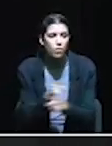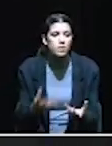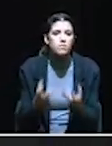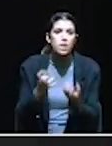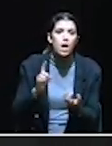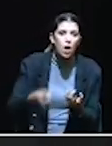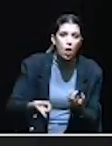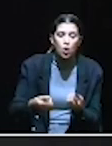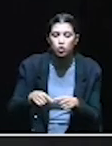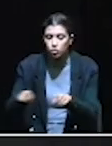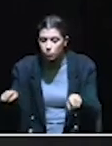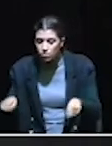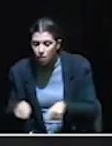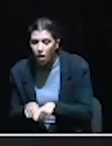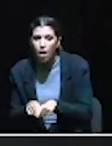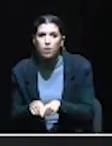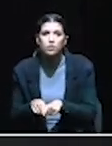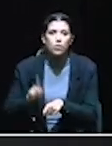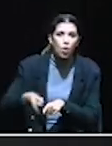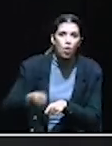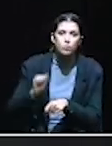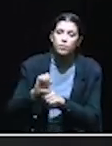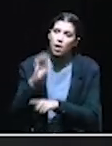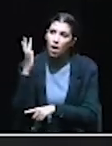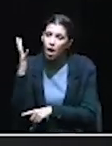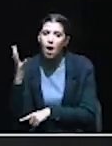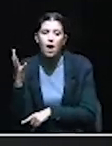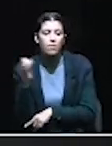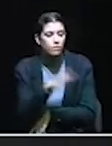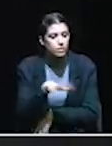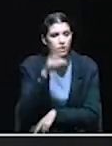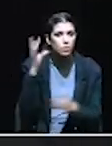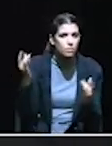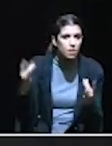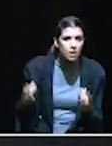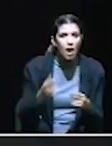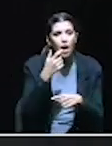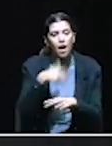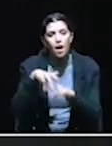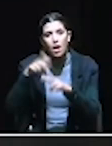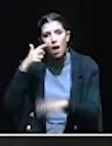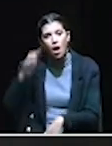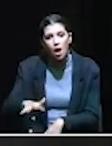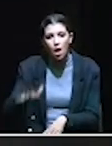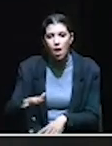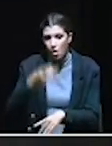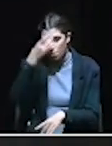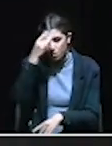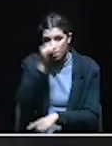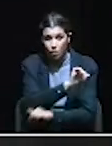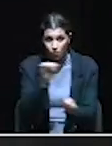qual é o espaço que deve existir para árvores, para sítios para brincar, sítios para estar? E isso, a vossa opinião é